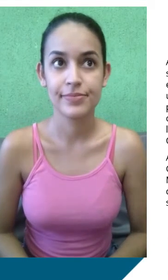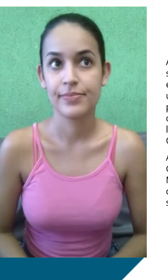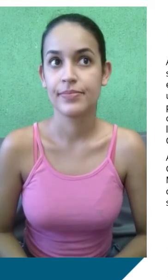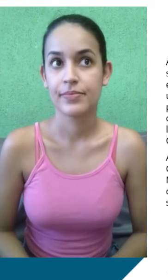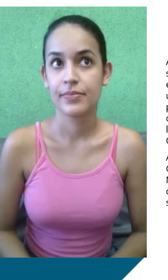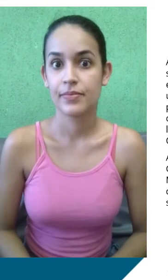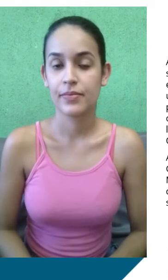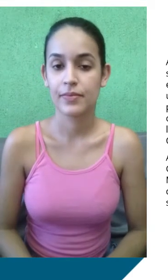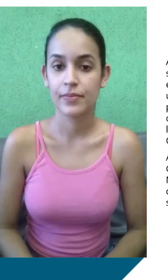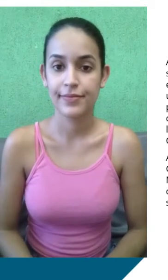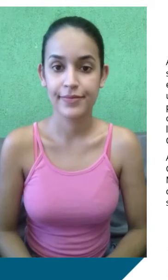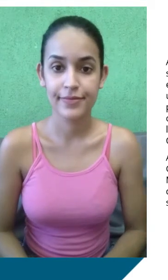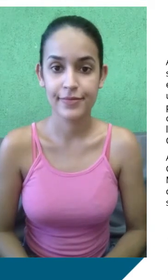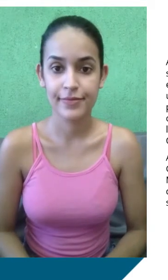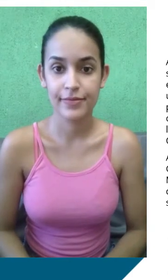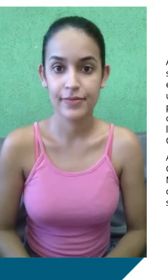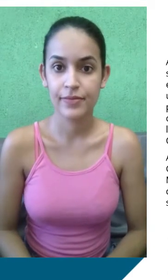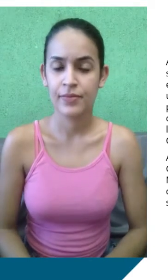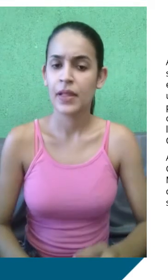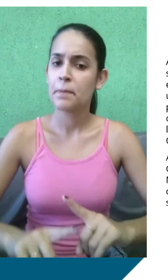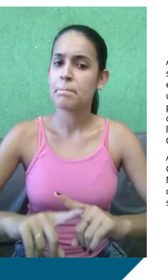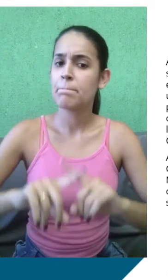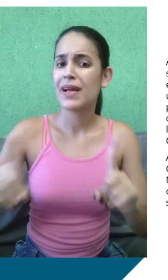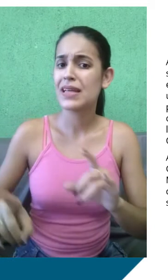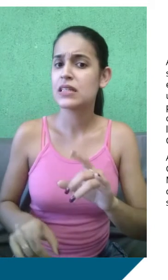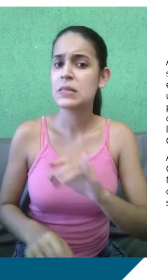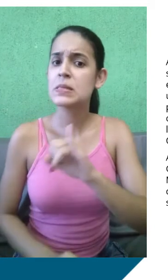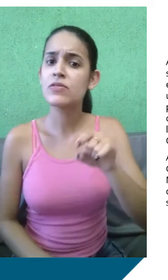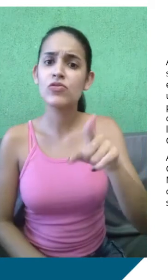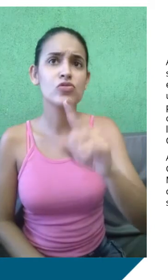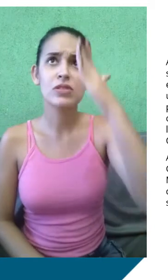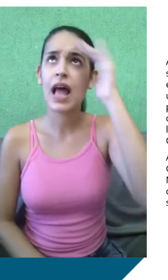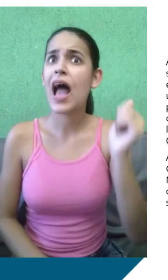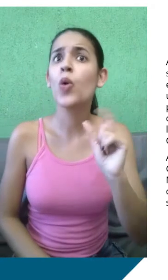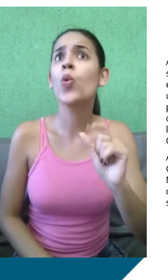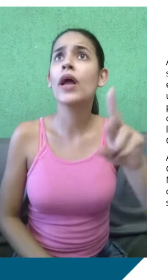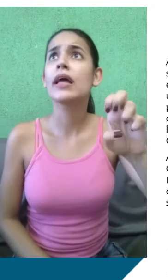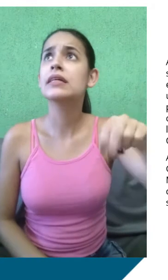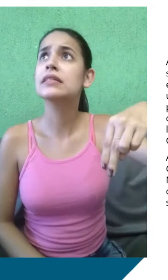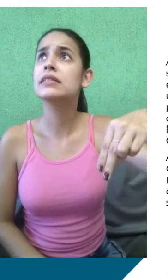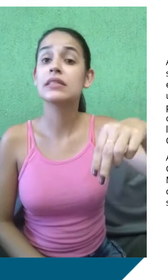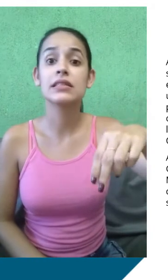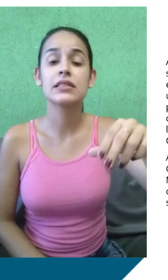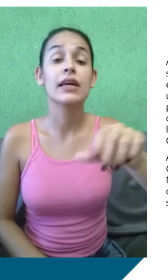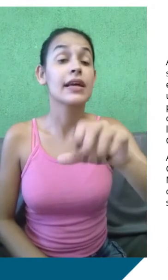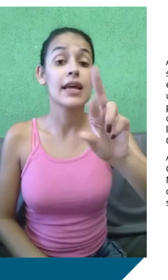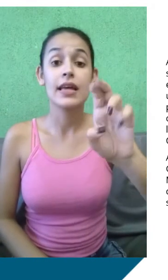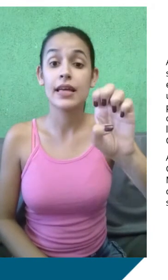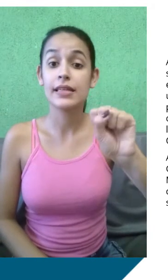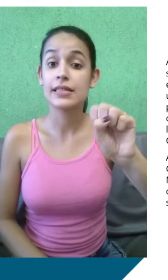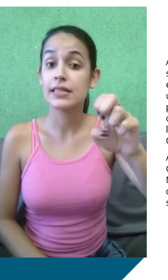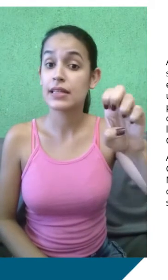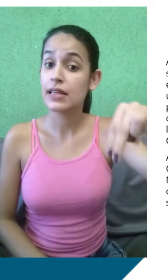sabendo a definição de resenha, é sim possível chegar à alternativa correta pensando na estruturação do texto. No primeiro